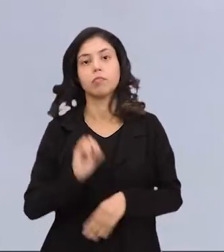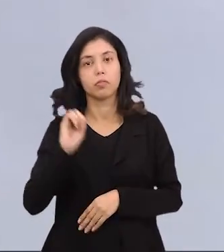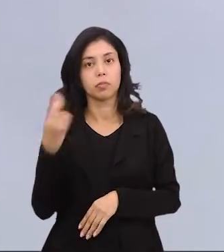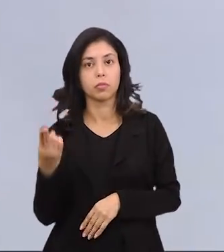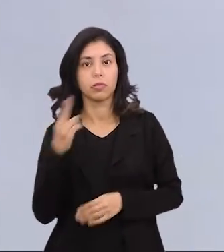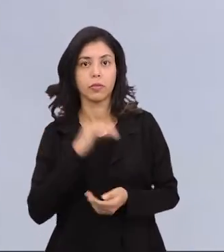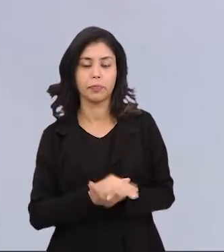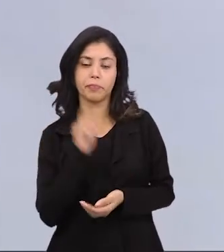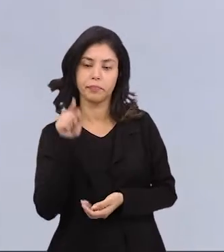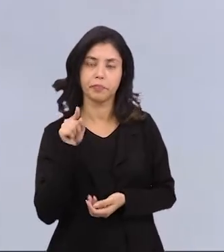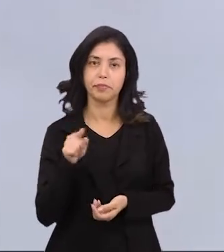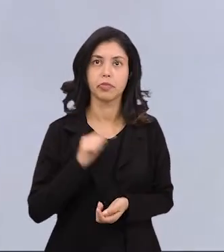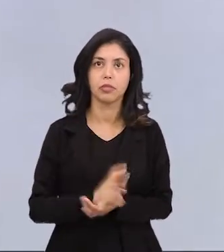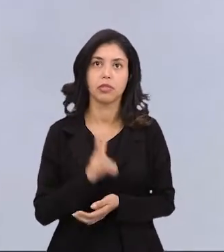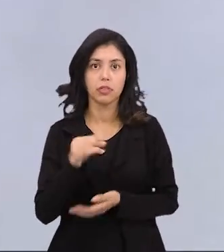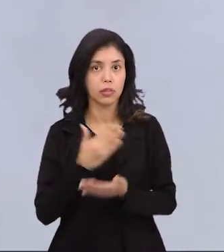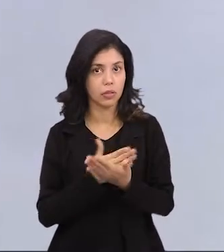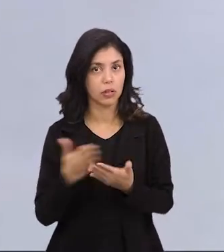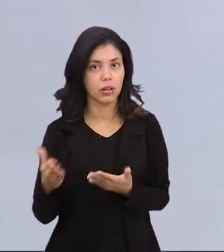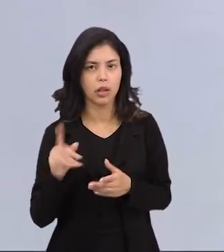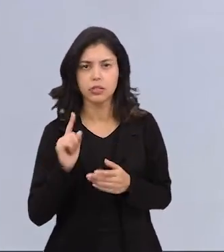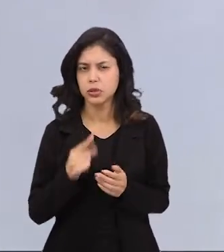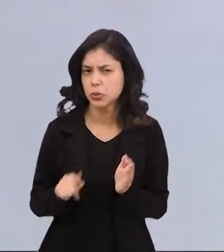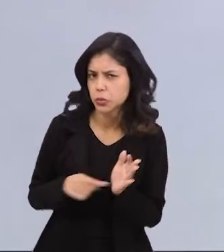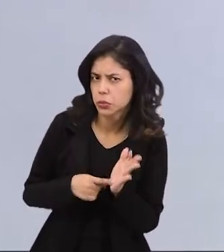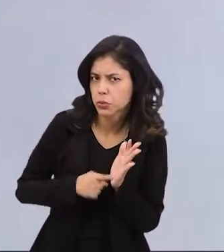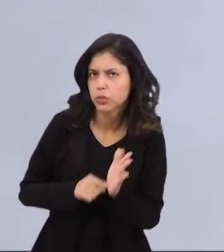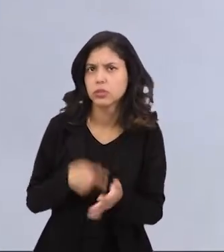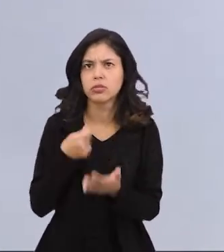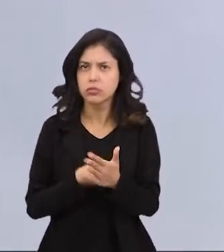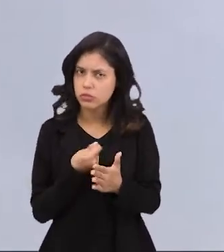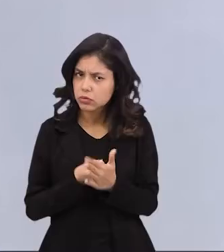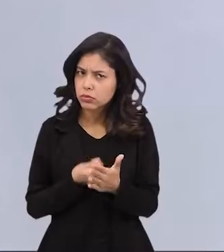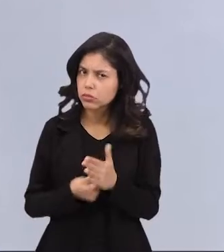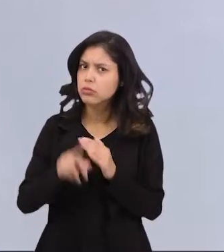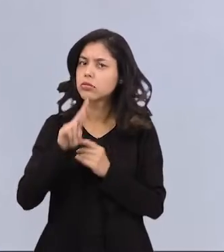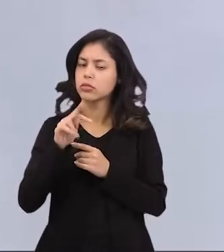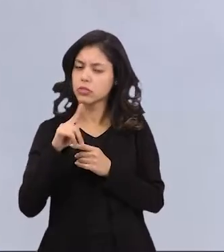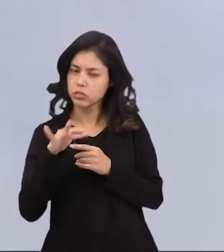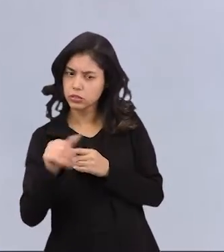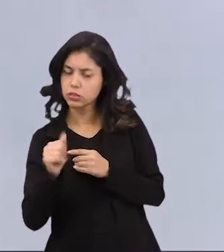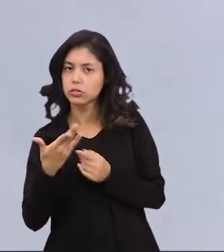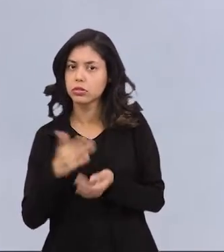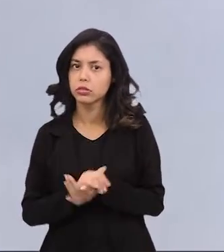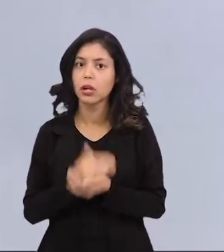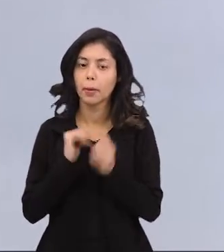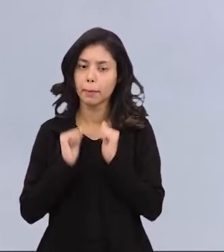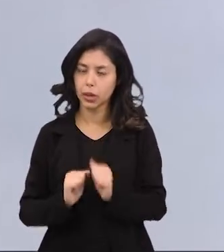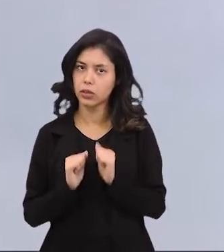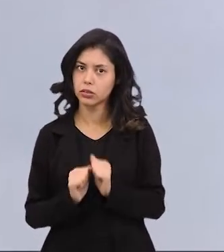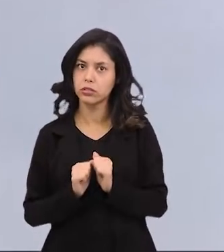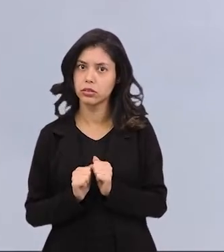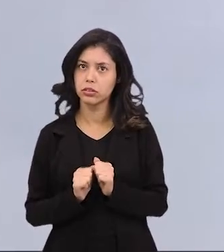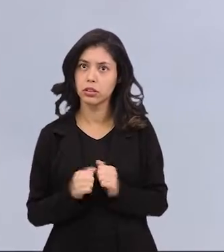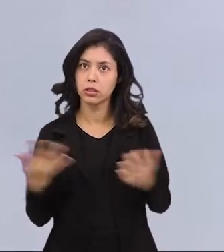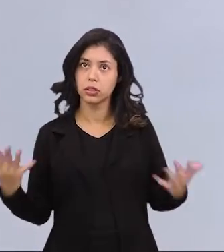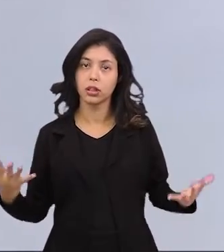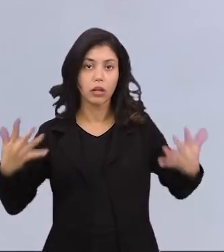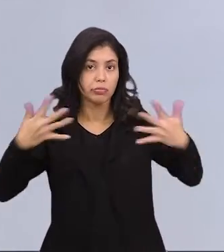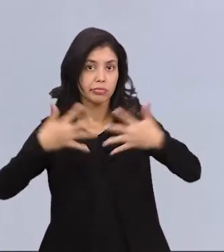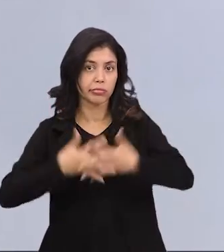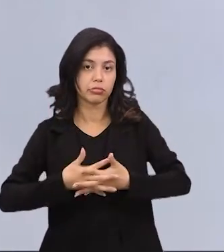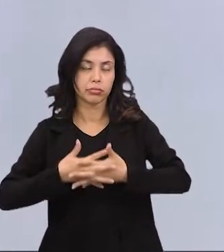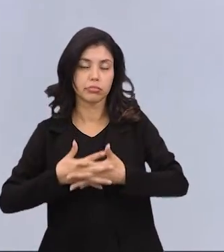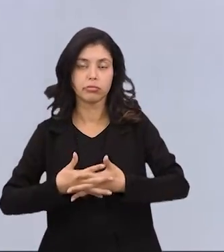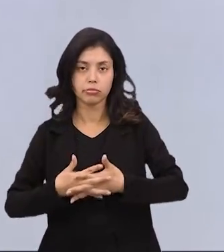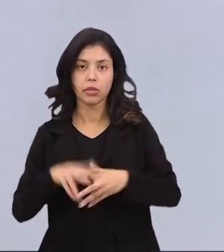seja, essas aqui, elas vão começar a ter um certo tipo de resistência, talvez. E elas podem se intercruzar. Por